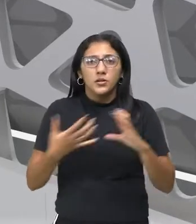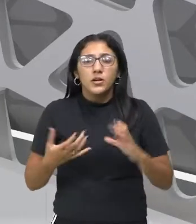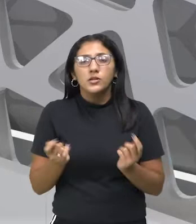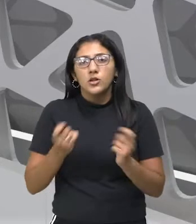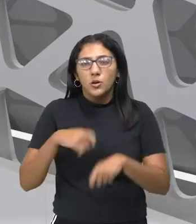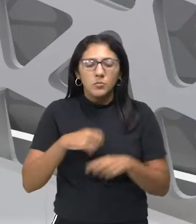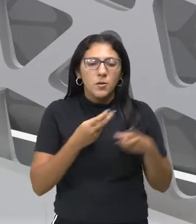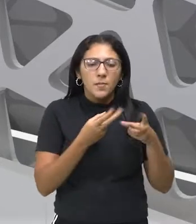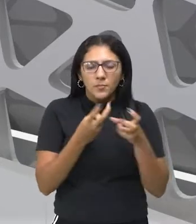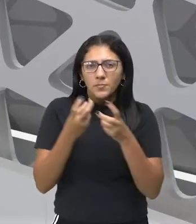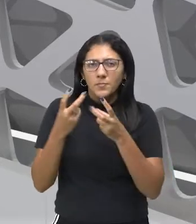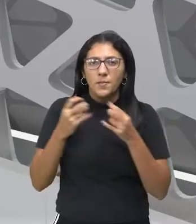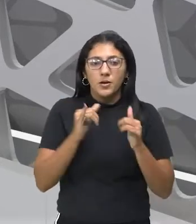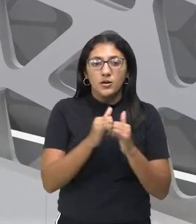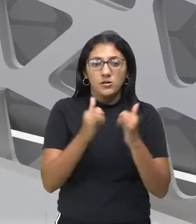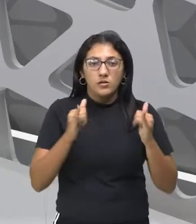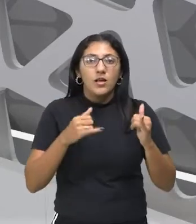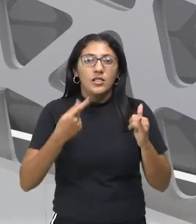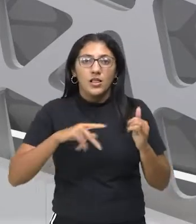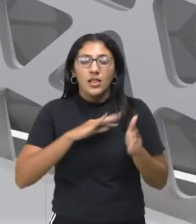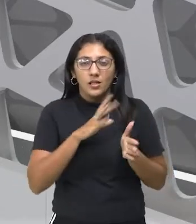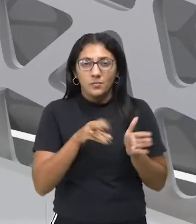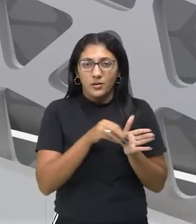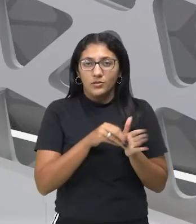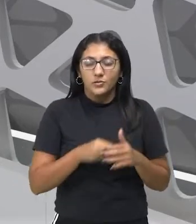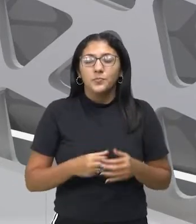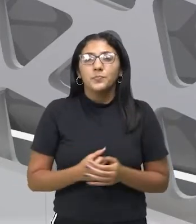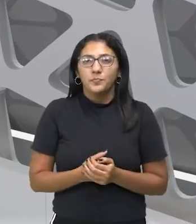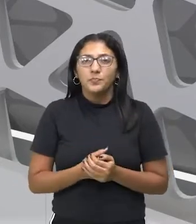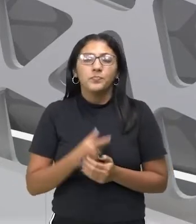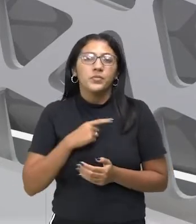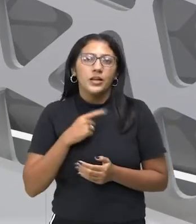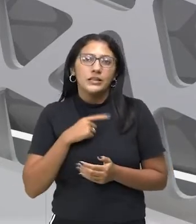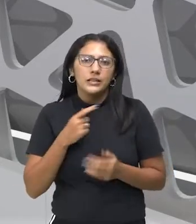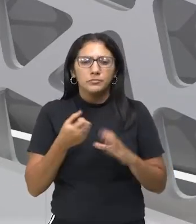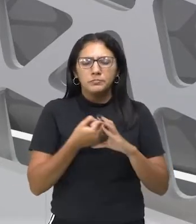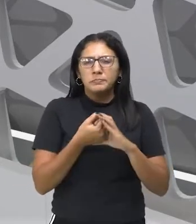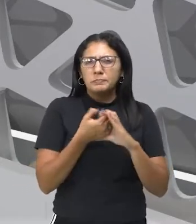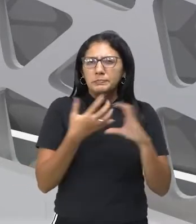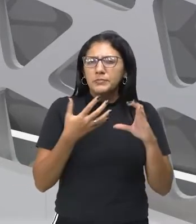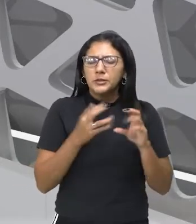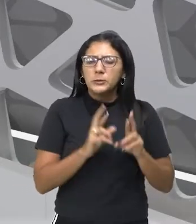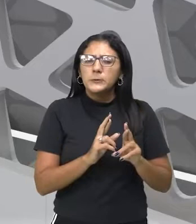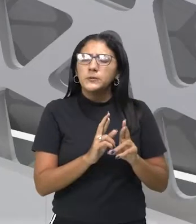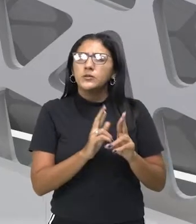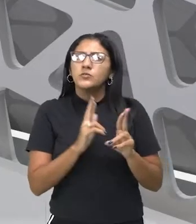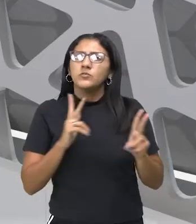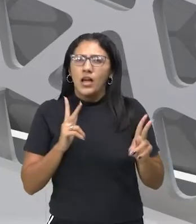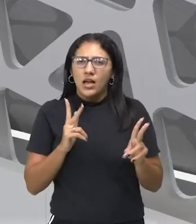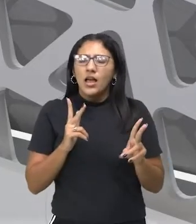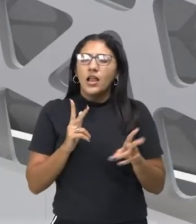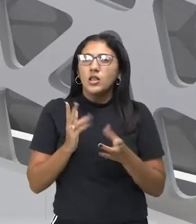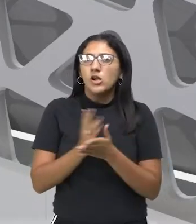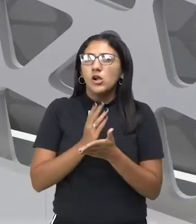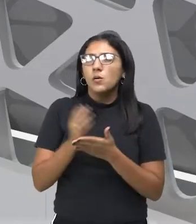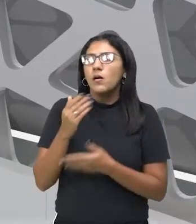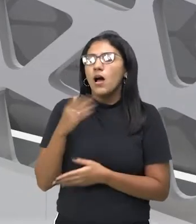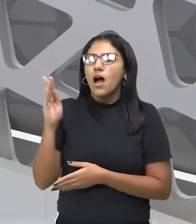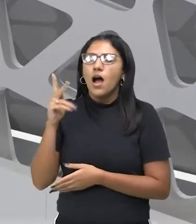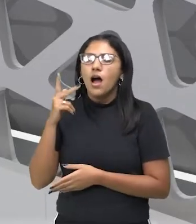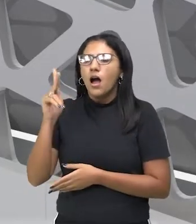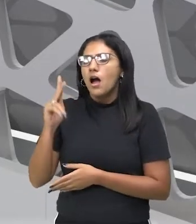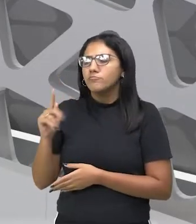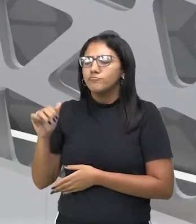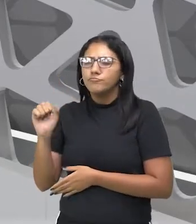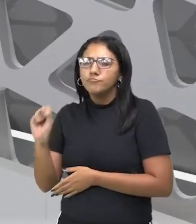vai ter nas hidrelétricas da Amazônia, que elas vão ter uma característica meio diferente do que a gente verifica lá no Sudeste e